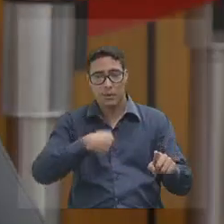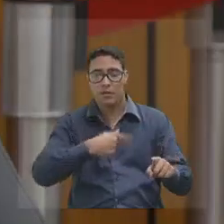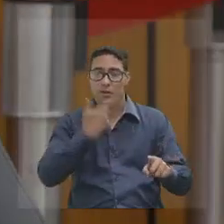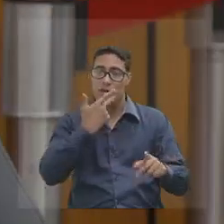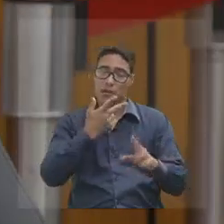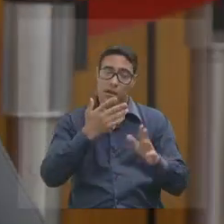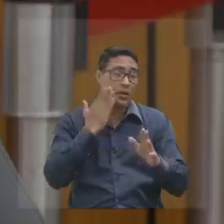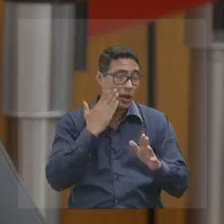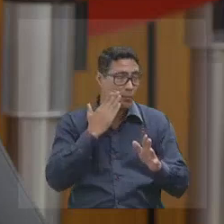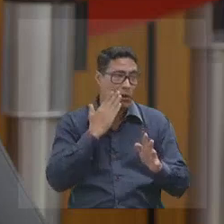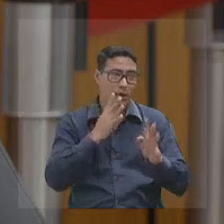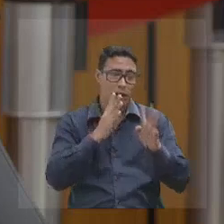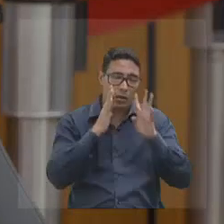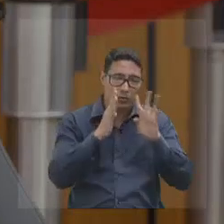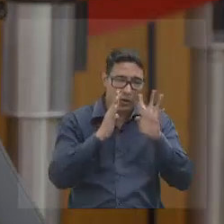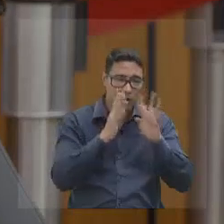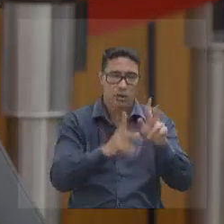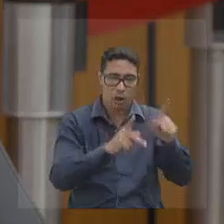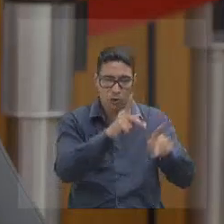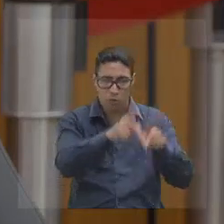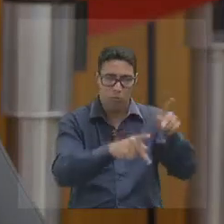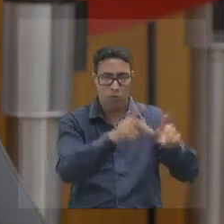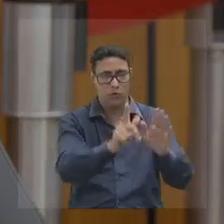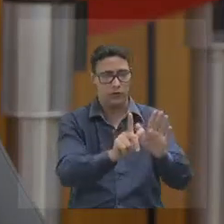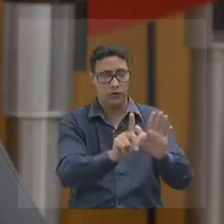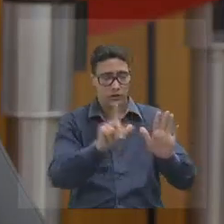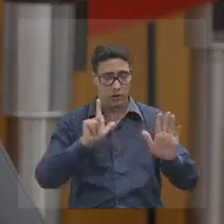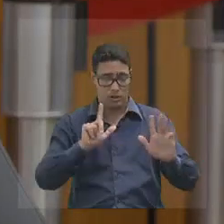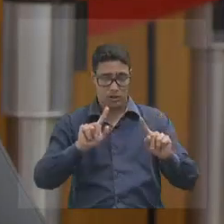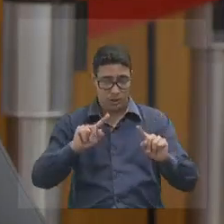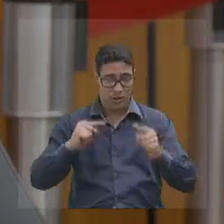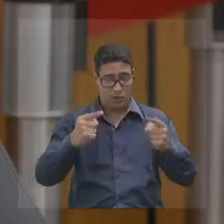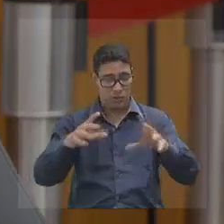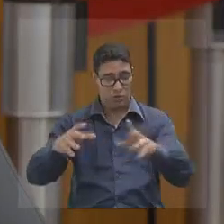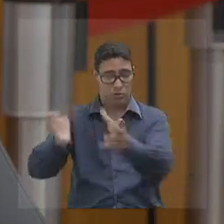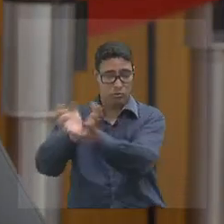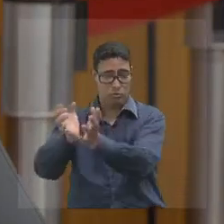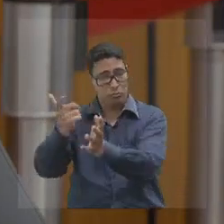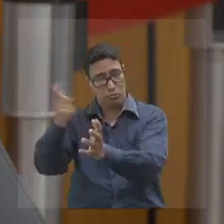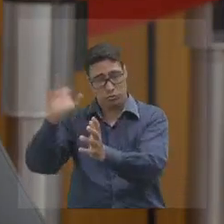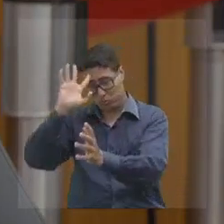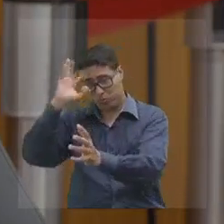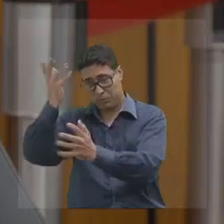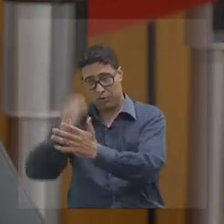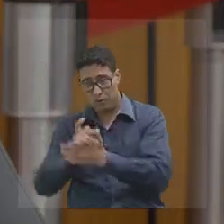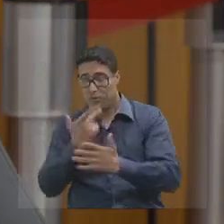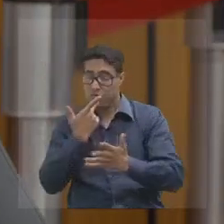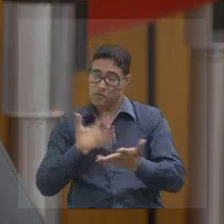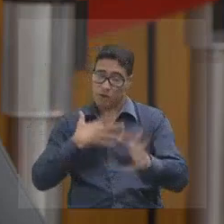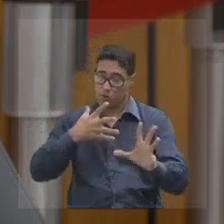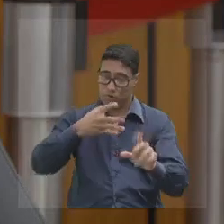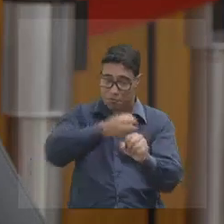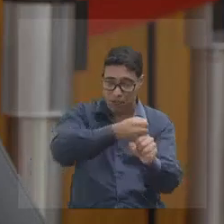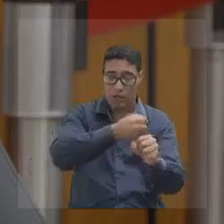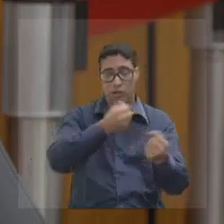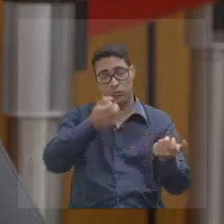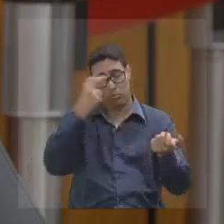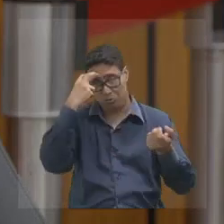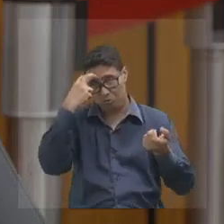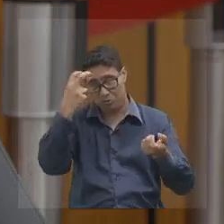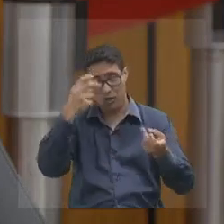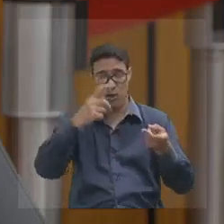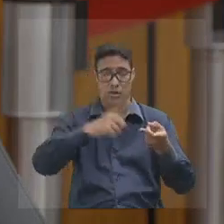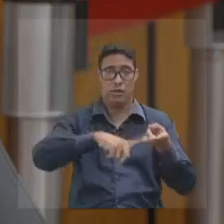e depois ser levada para esse outro conjunto porque nós só falando exatamente dos impactos culturais